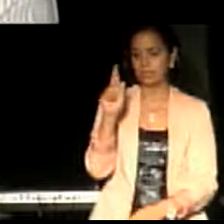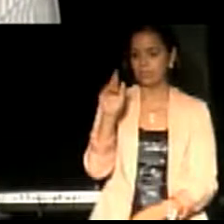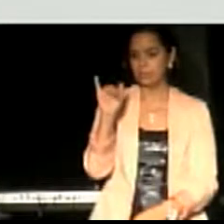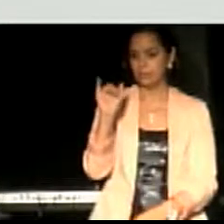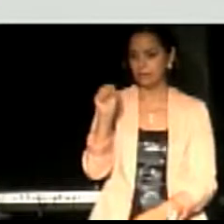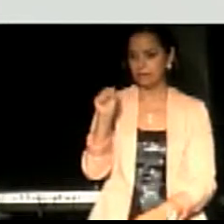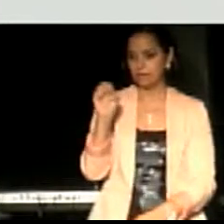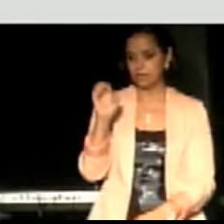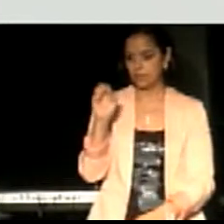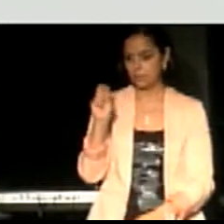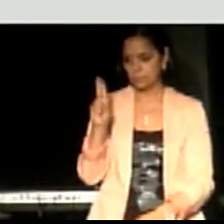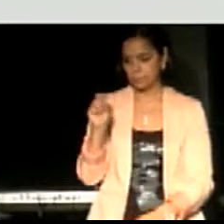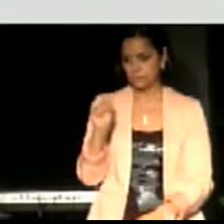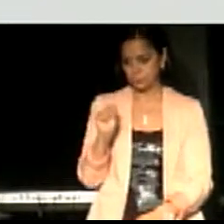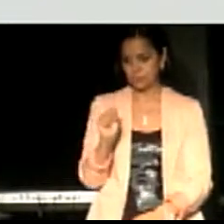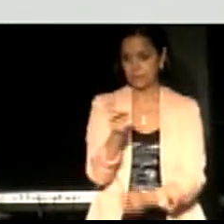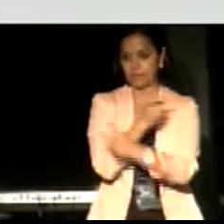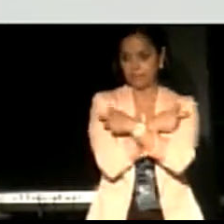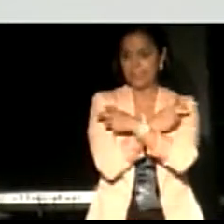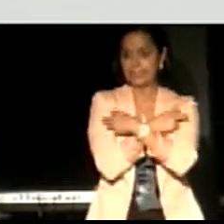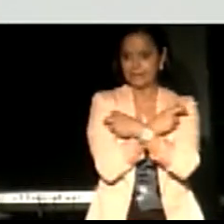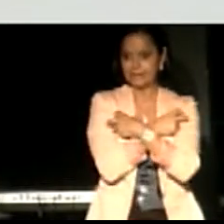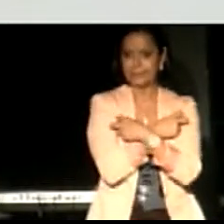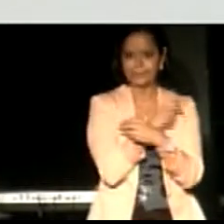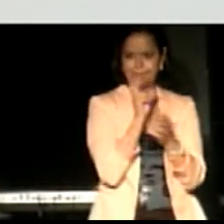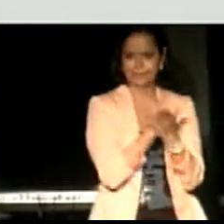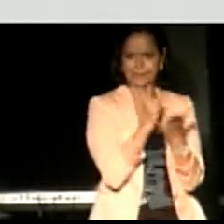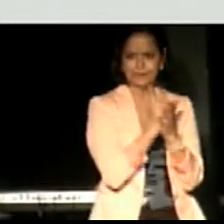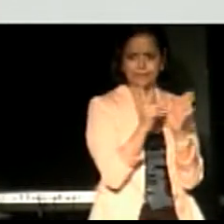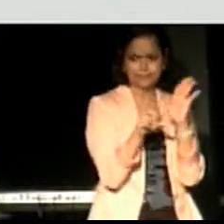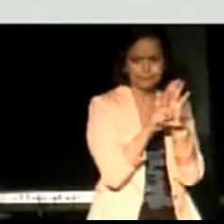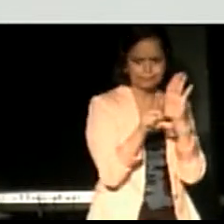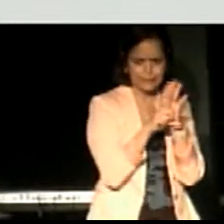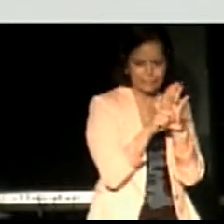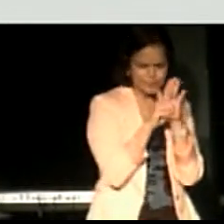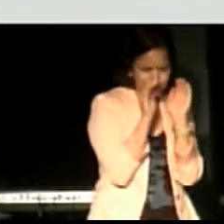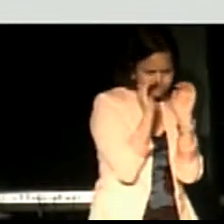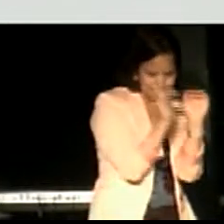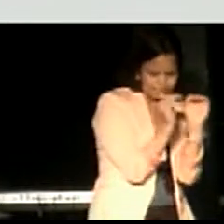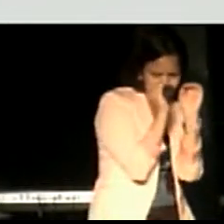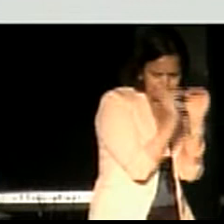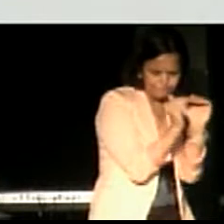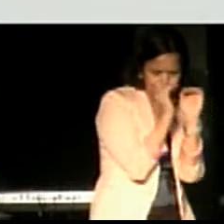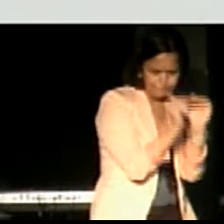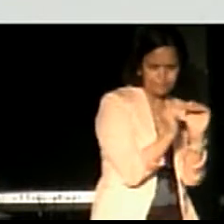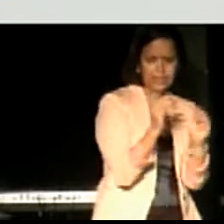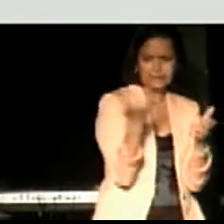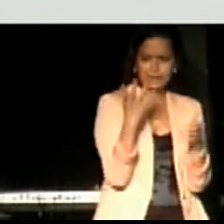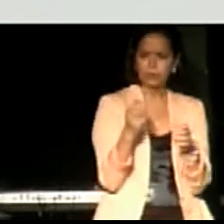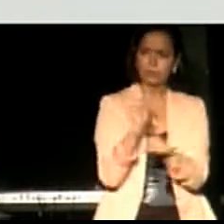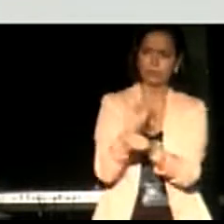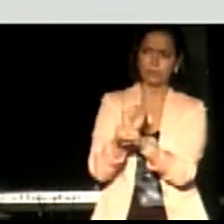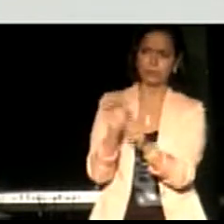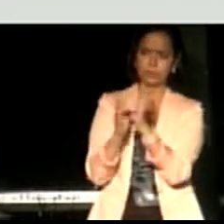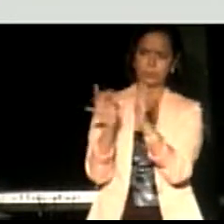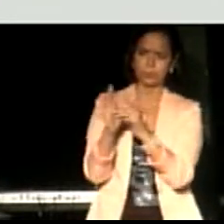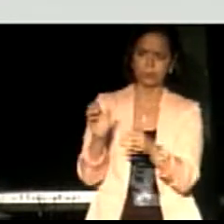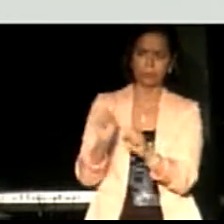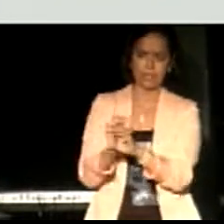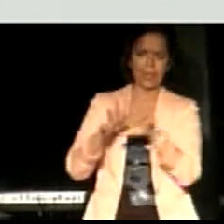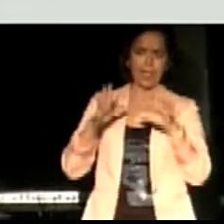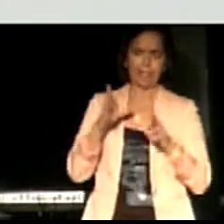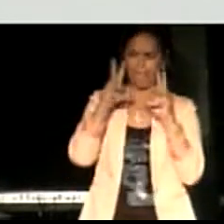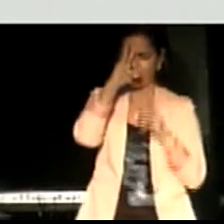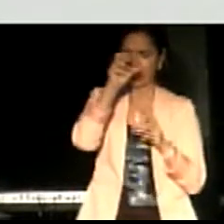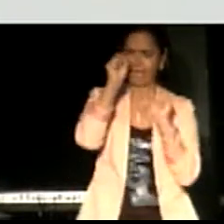religiosos conservadores e que queriam um Messias religioso, legalista, milagroso. Um outro grupo que